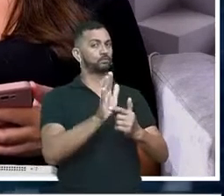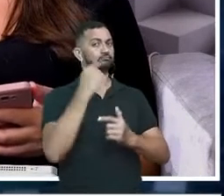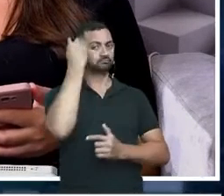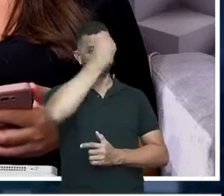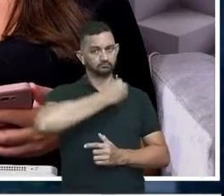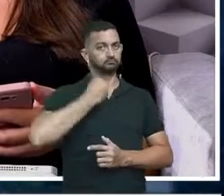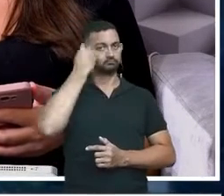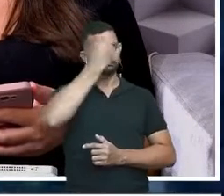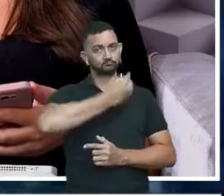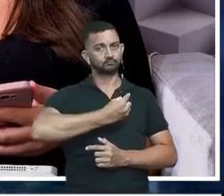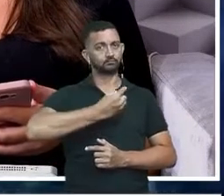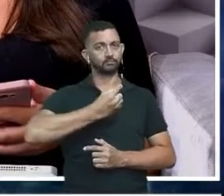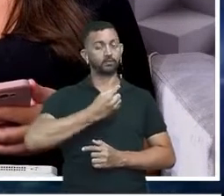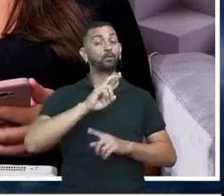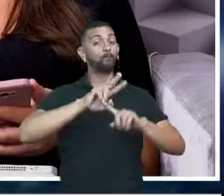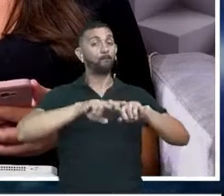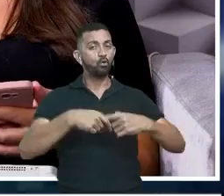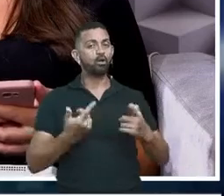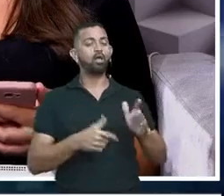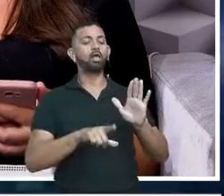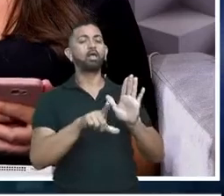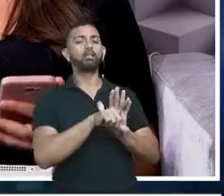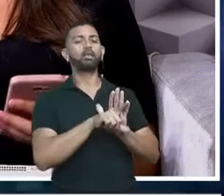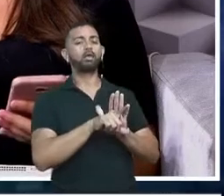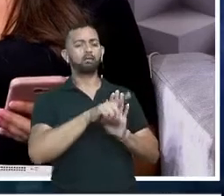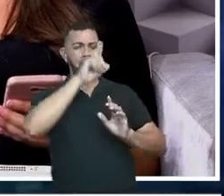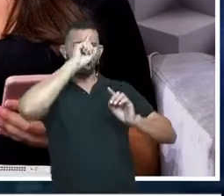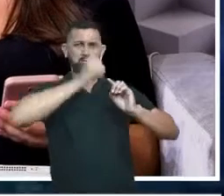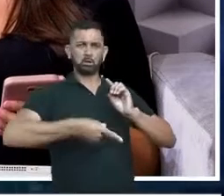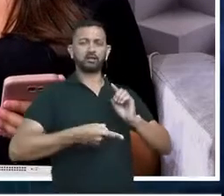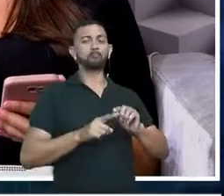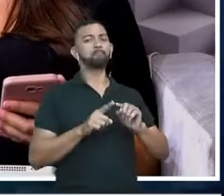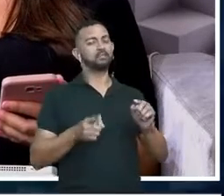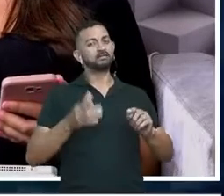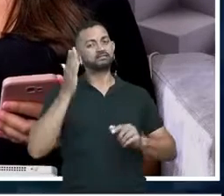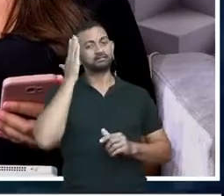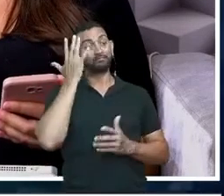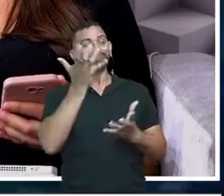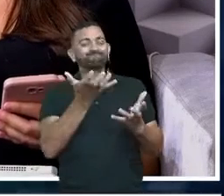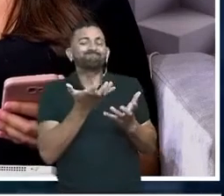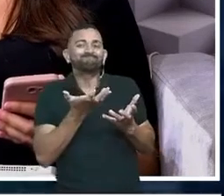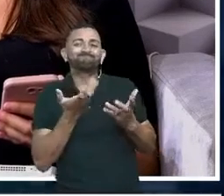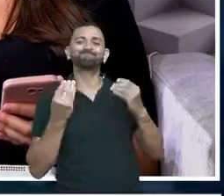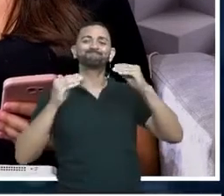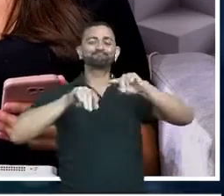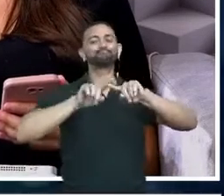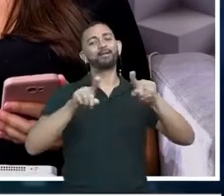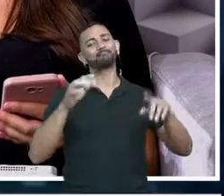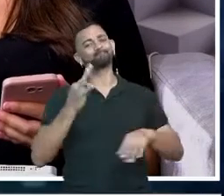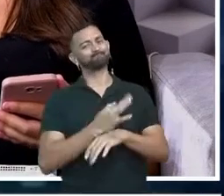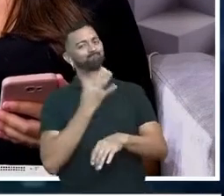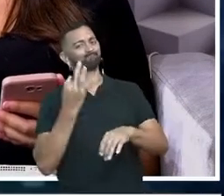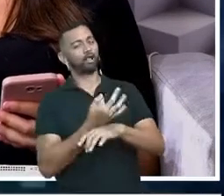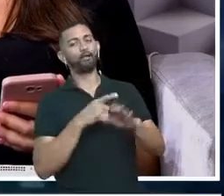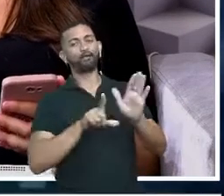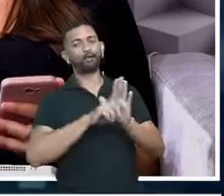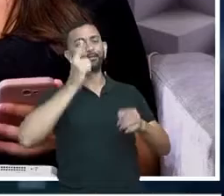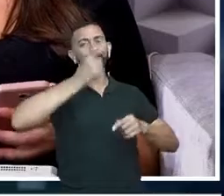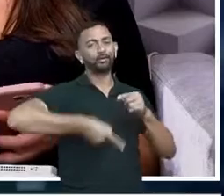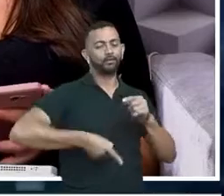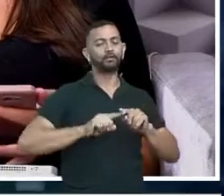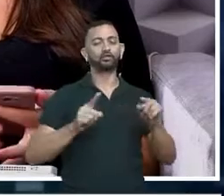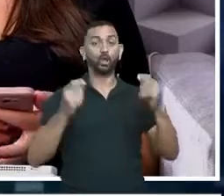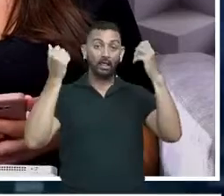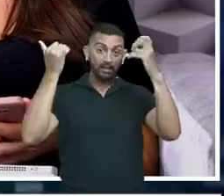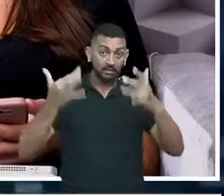pode fazer esse tipo a aplicação mais por causa da lei de abuso de autoridade gente sabe até que eles queriam muito divulgar mas não podem